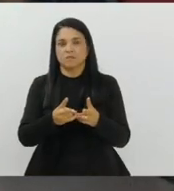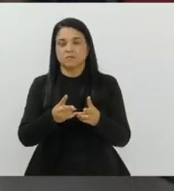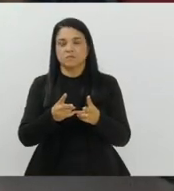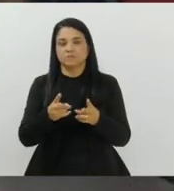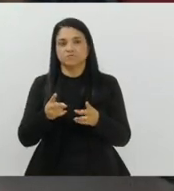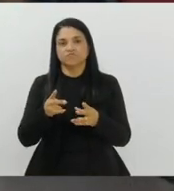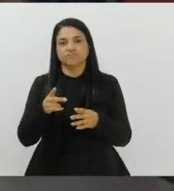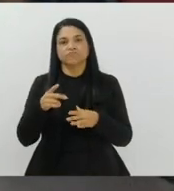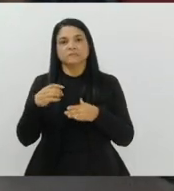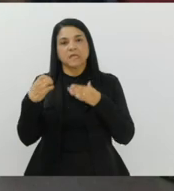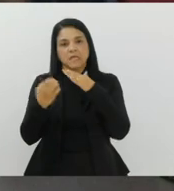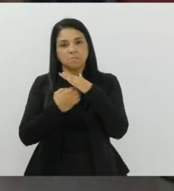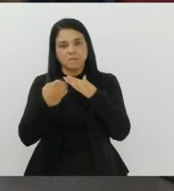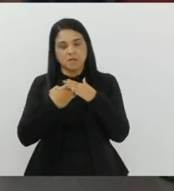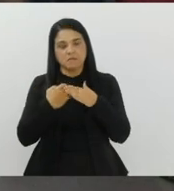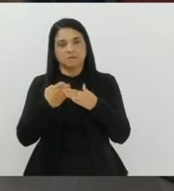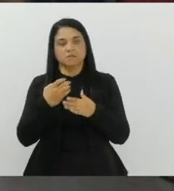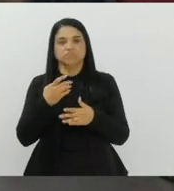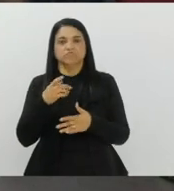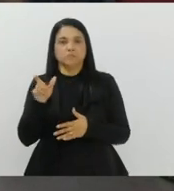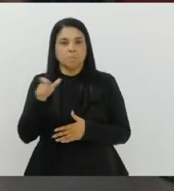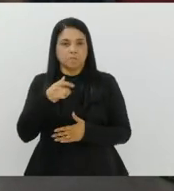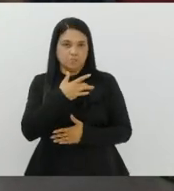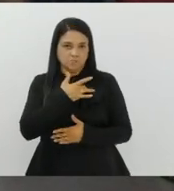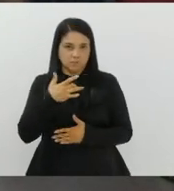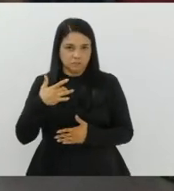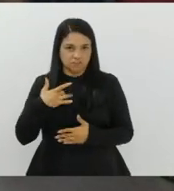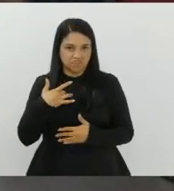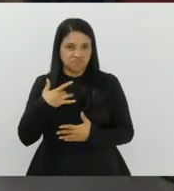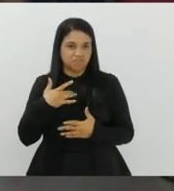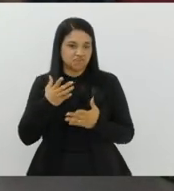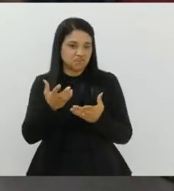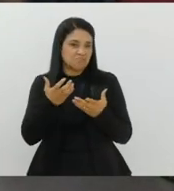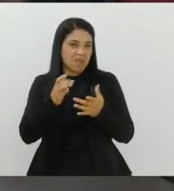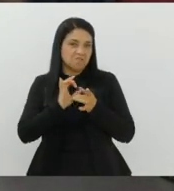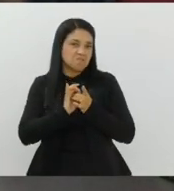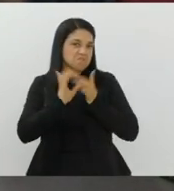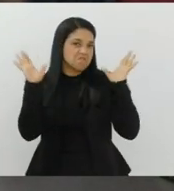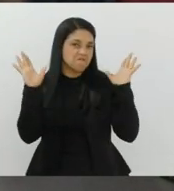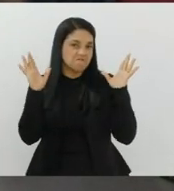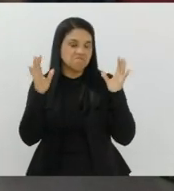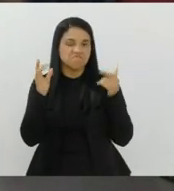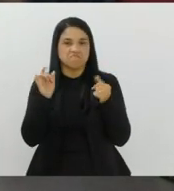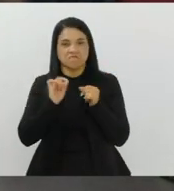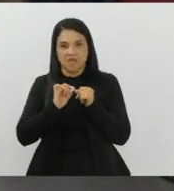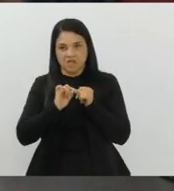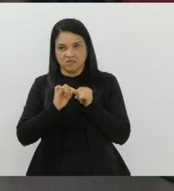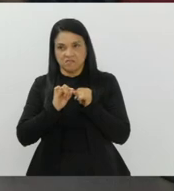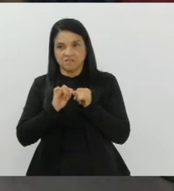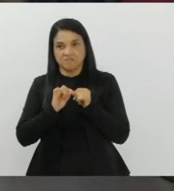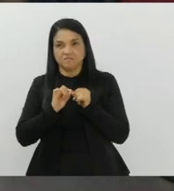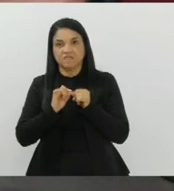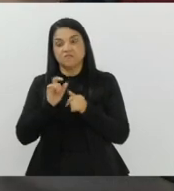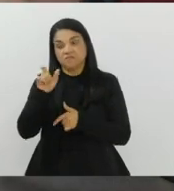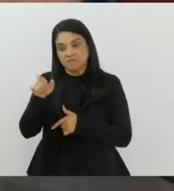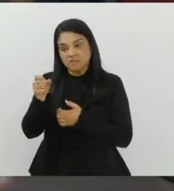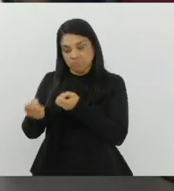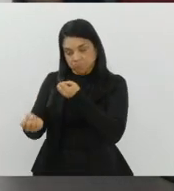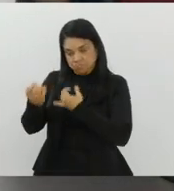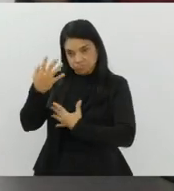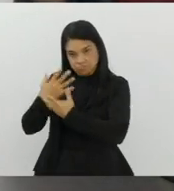de saúde fazendo o que querem até o momento. E o que você falou, que a gente já sabe, o que